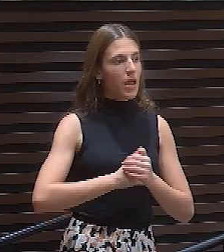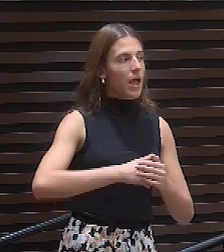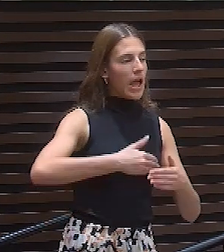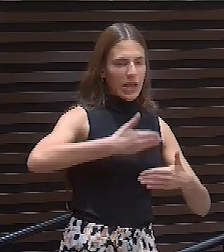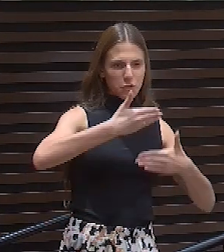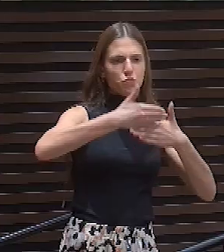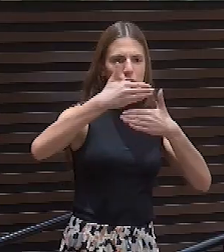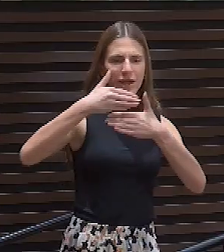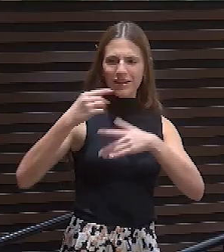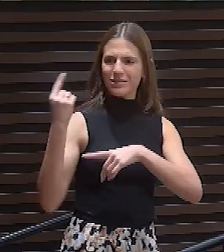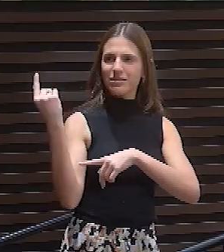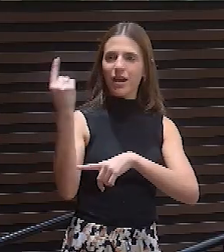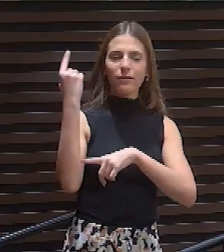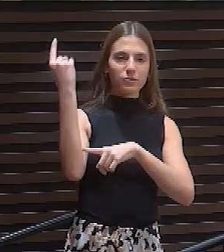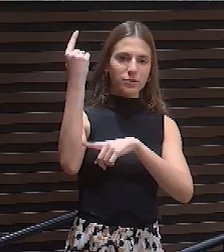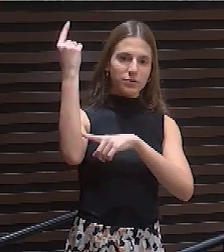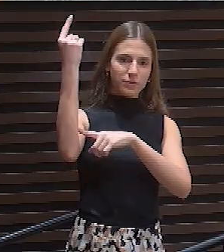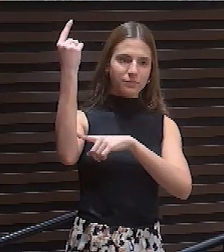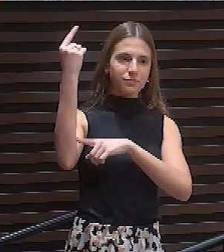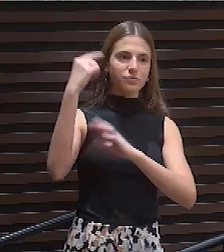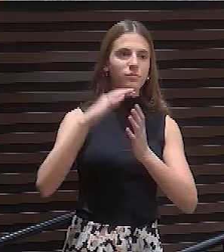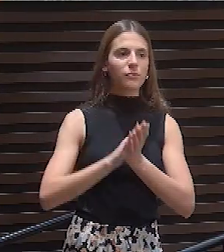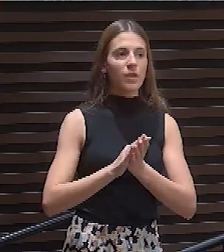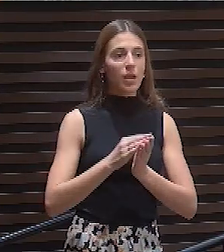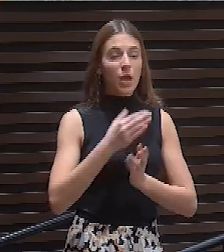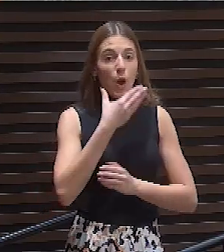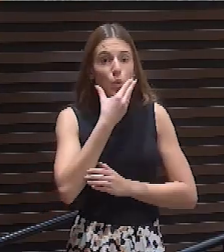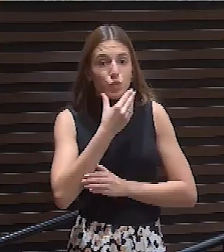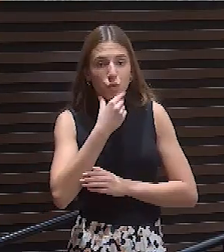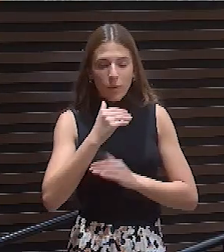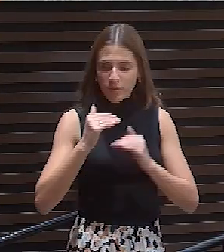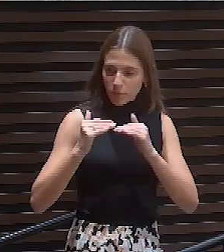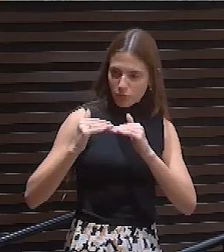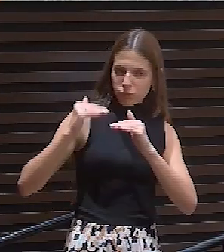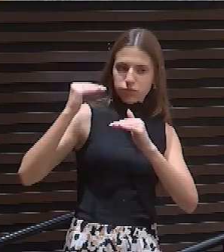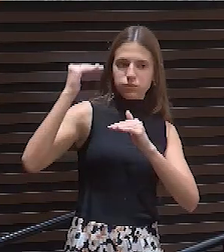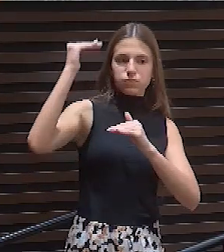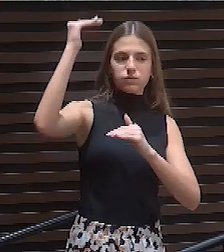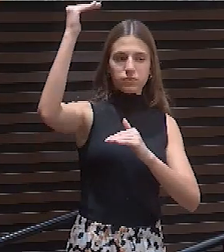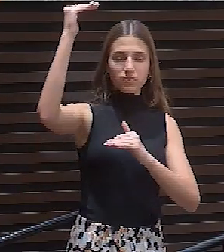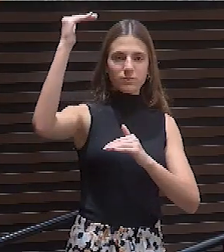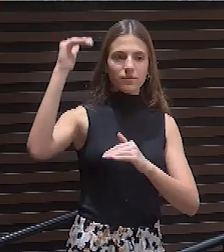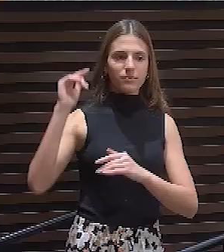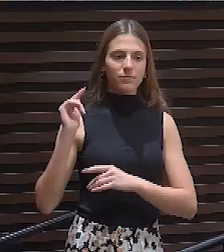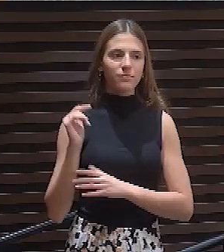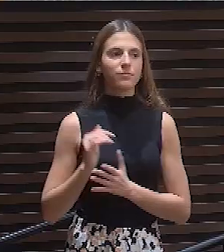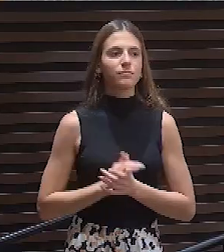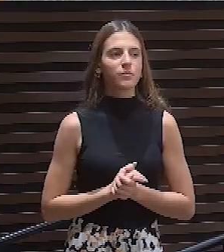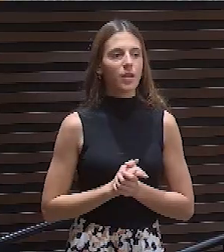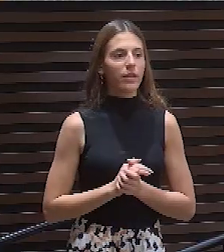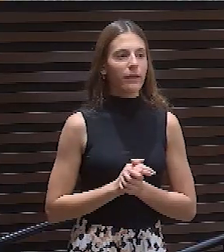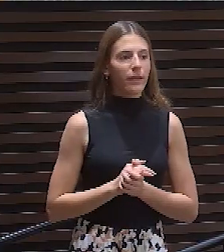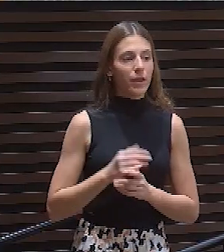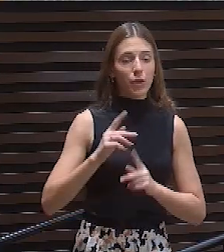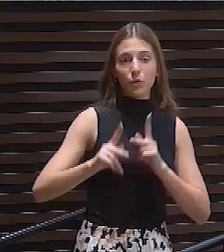muito altas, os homens são gigantes, nós não podemos